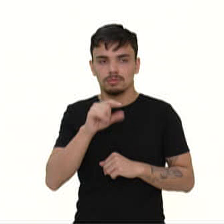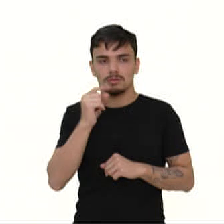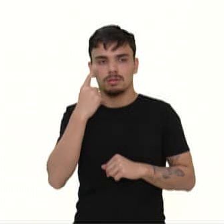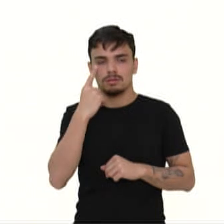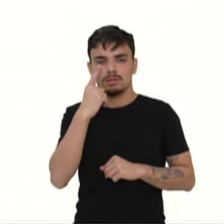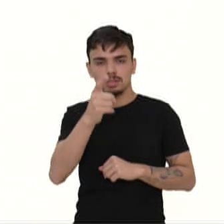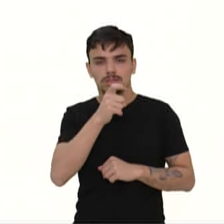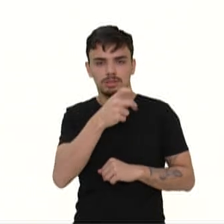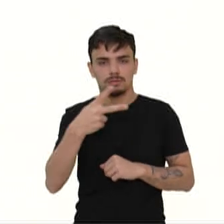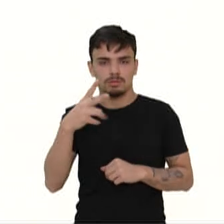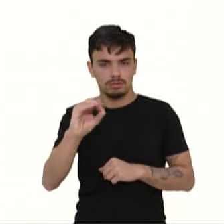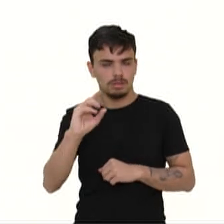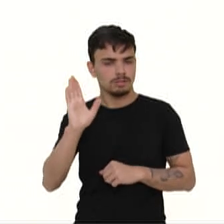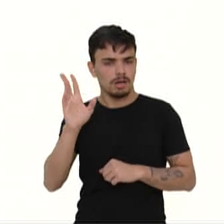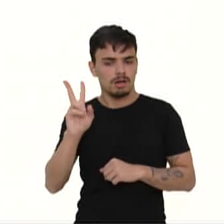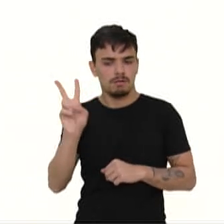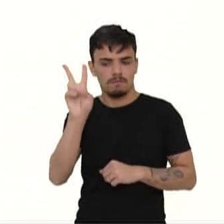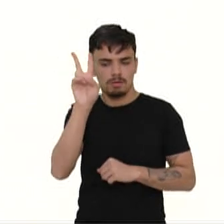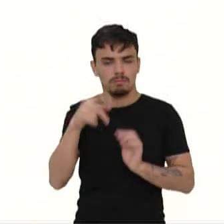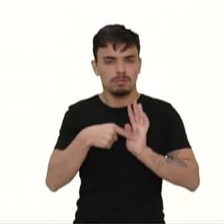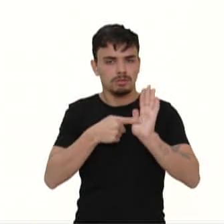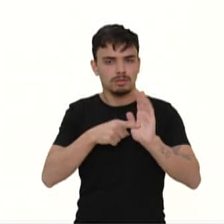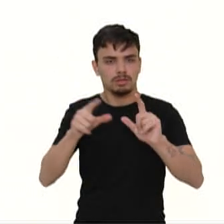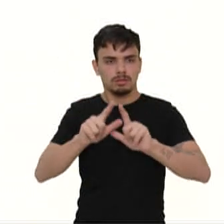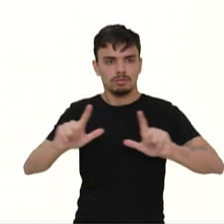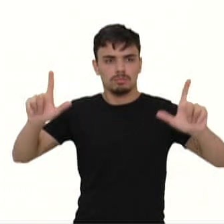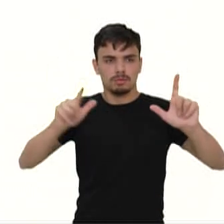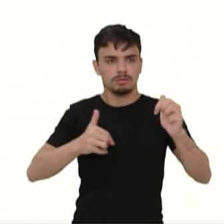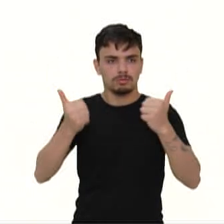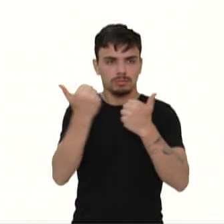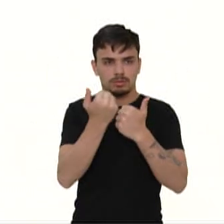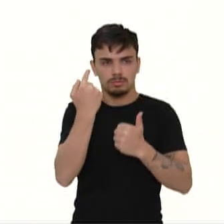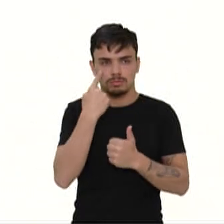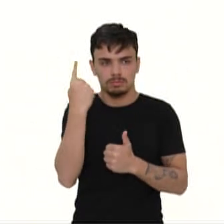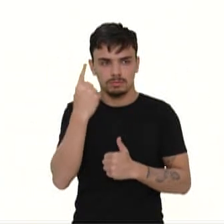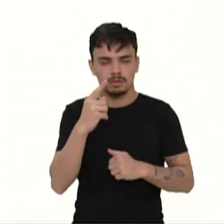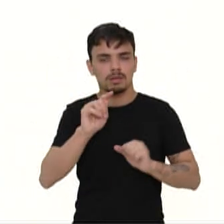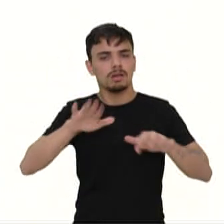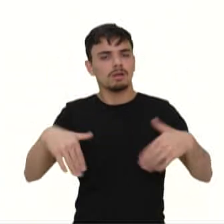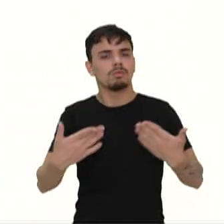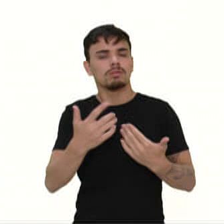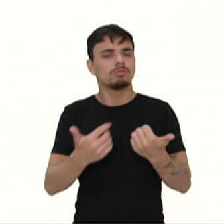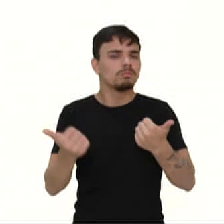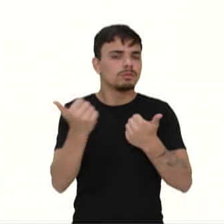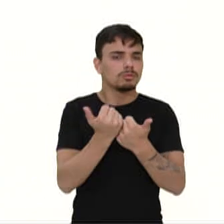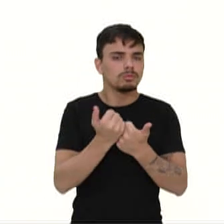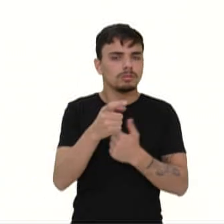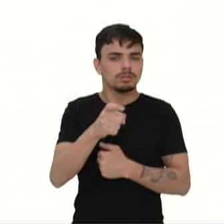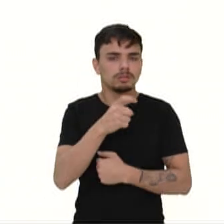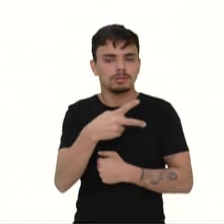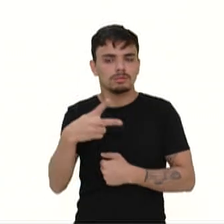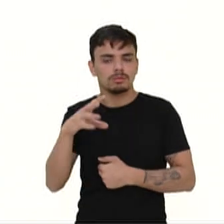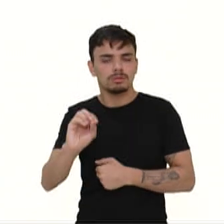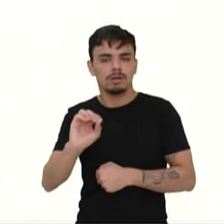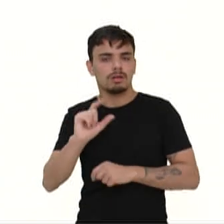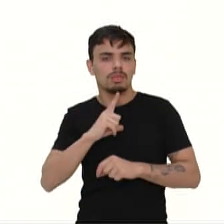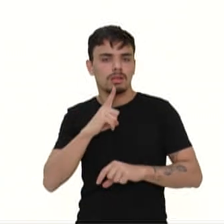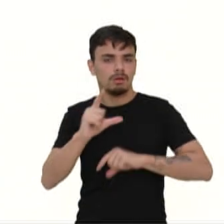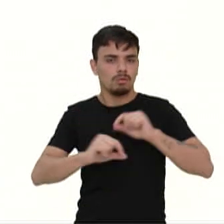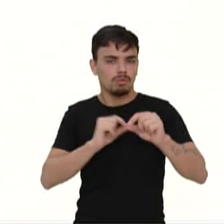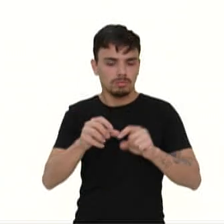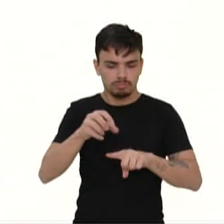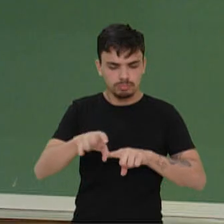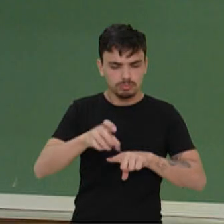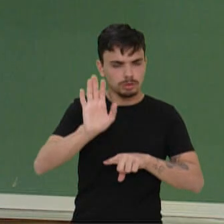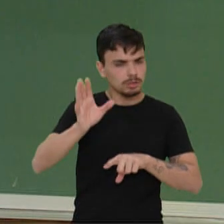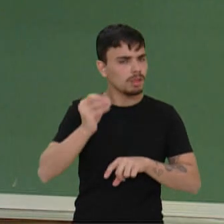mostrei para vocês no quadro, né, você vai substituir na função x por zero, então. Quando você substitui o x por zero, eu já até dei essa dica para